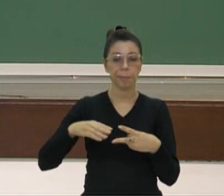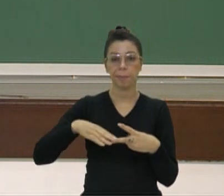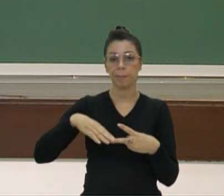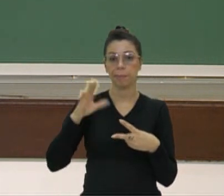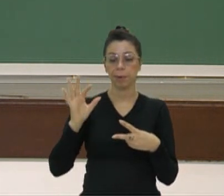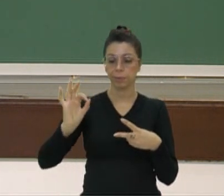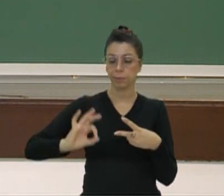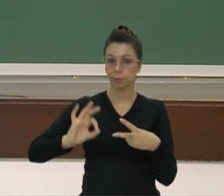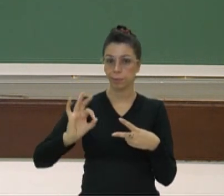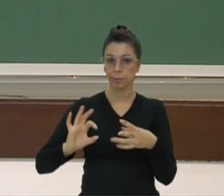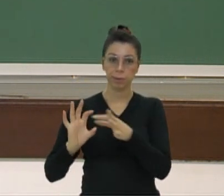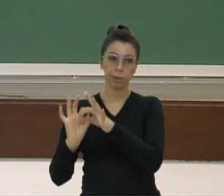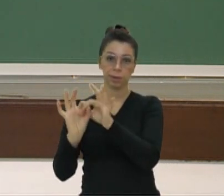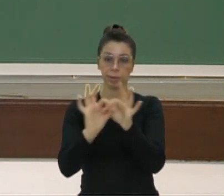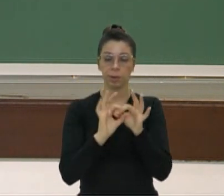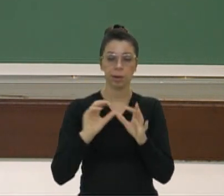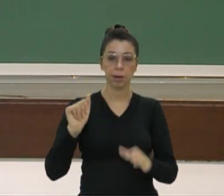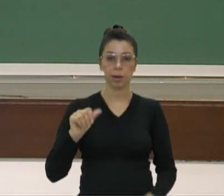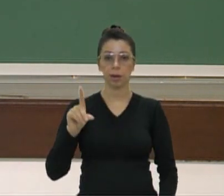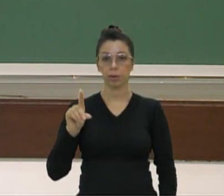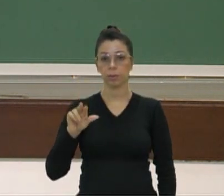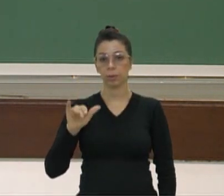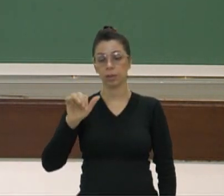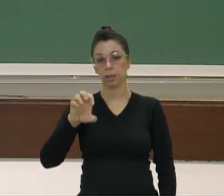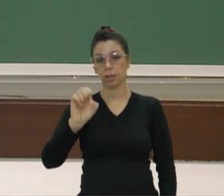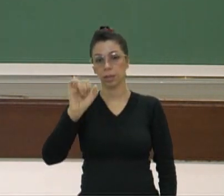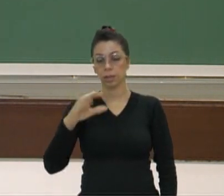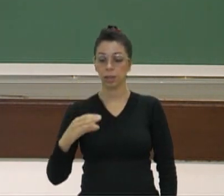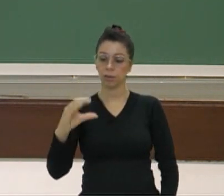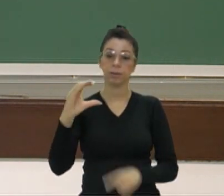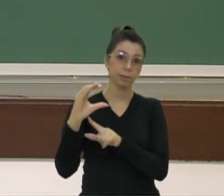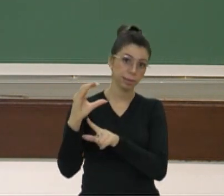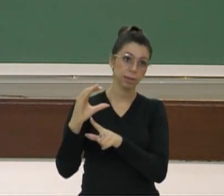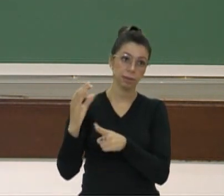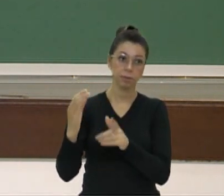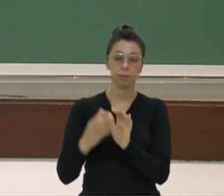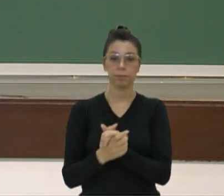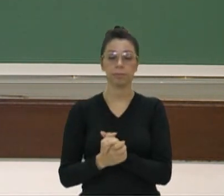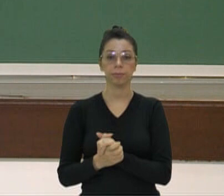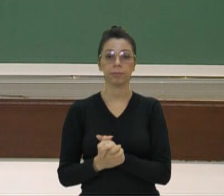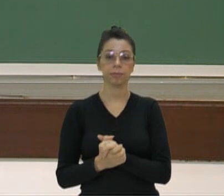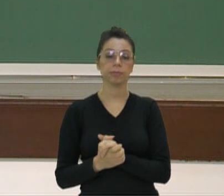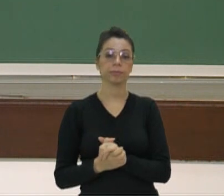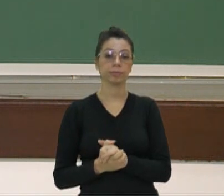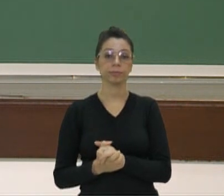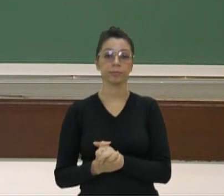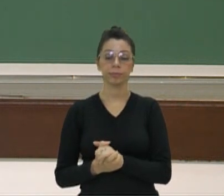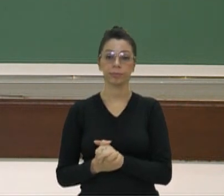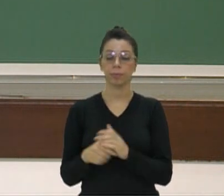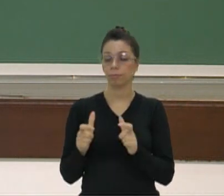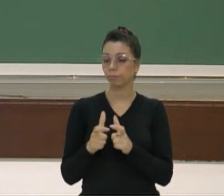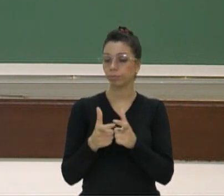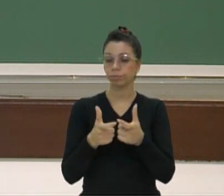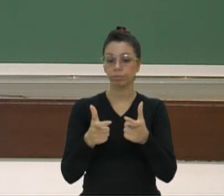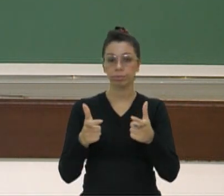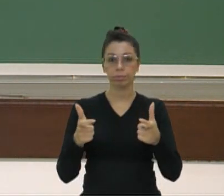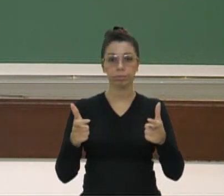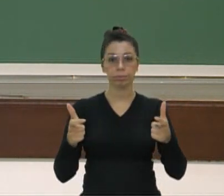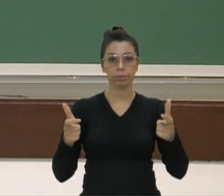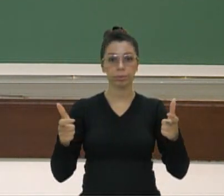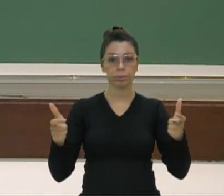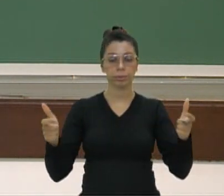elaborado, é a união aduaneira, que é a letra C aqui. Um pouquinho mais abrangente,